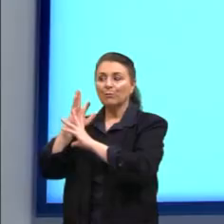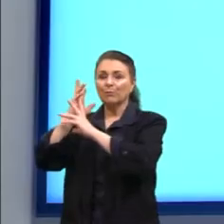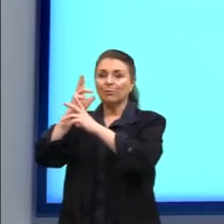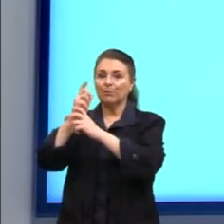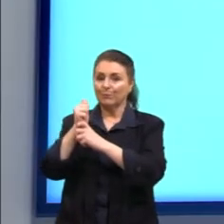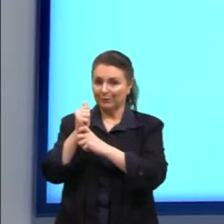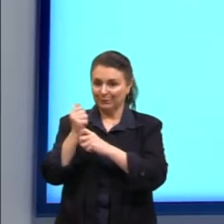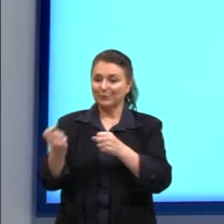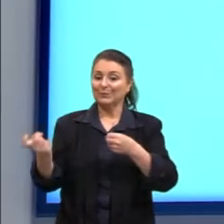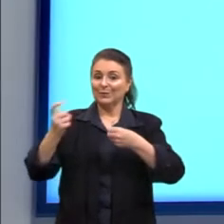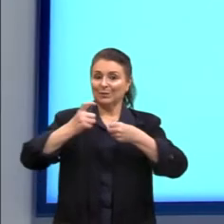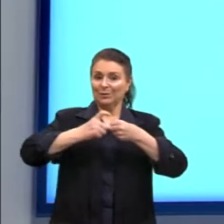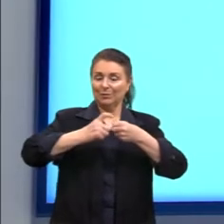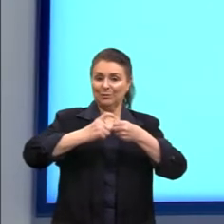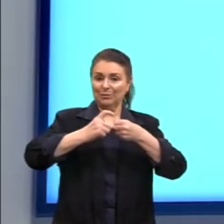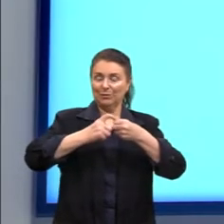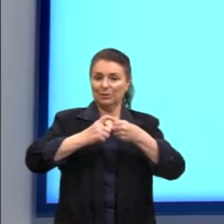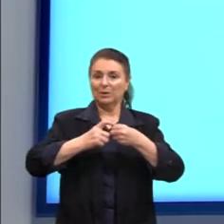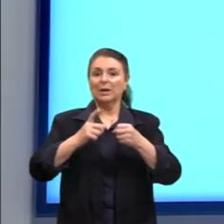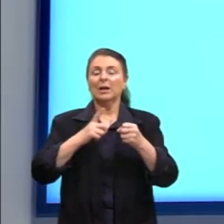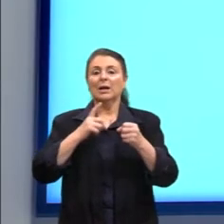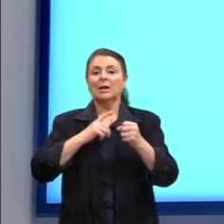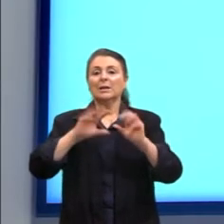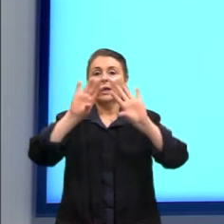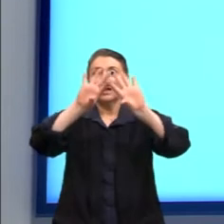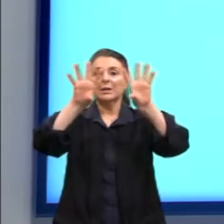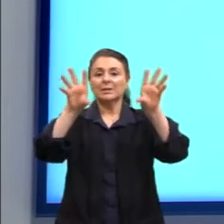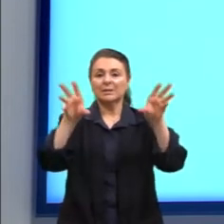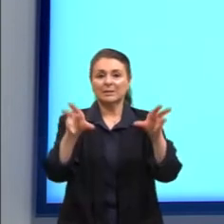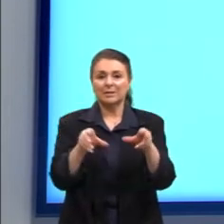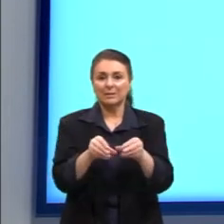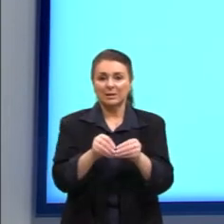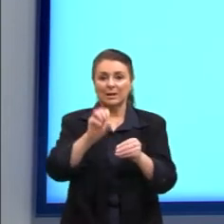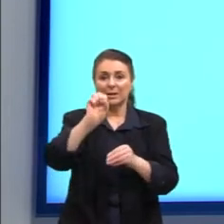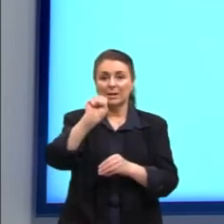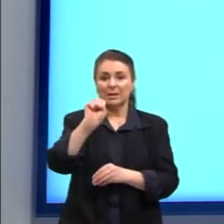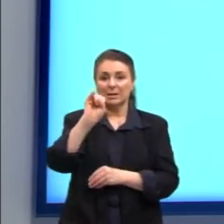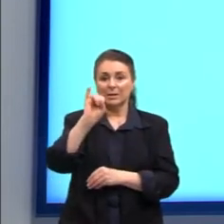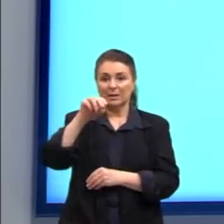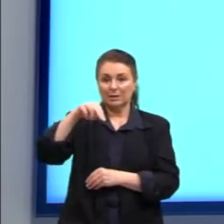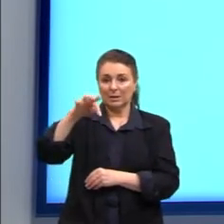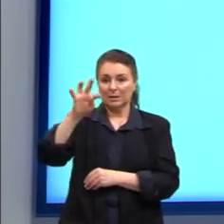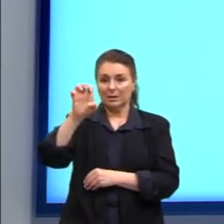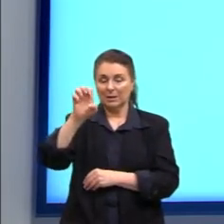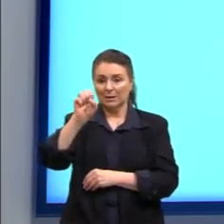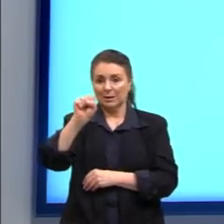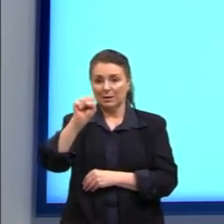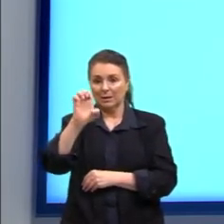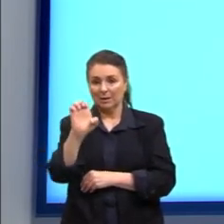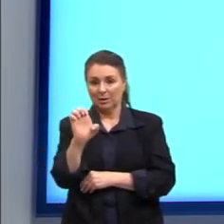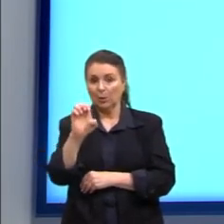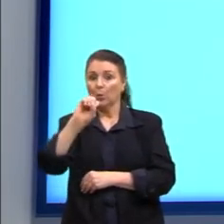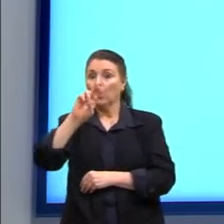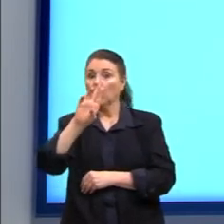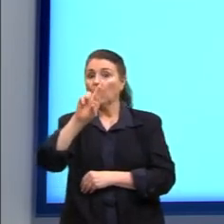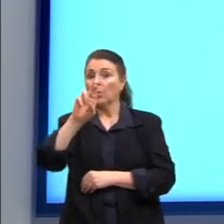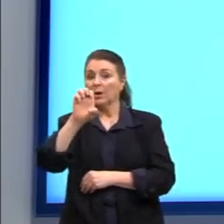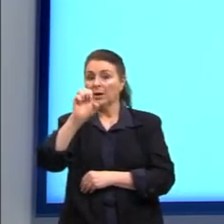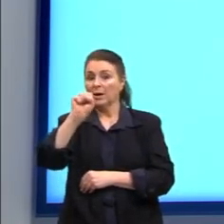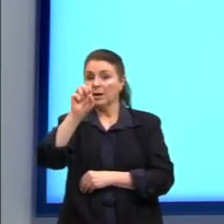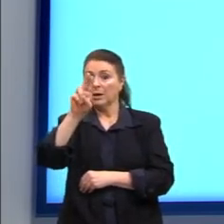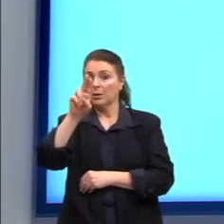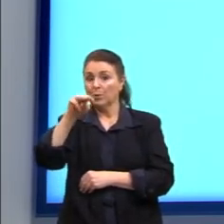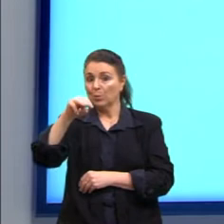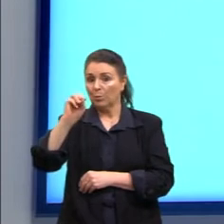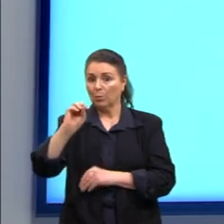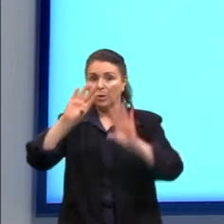falei anteriormente, a questão da síntese e do resumo, né? Entender como relacionar, como reduzir informações